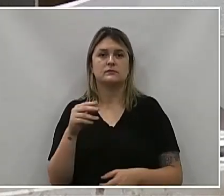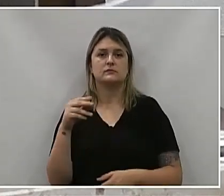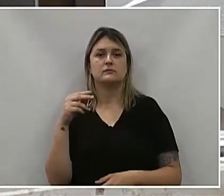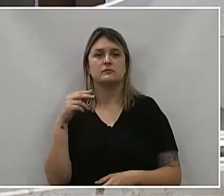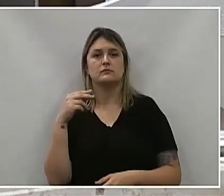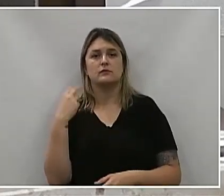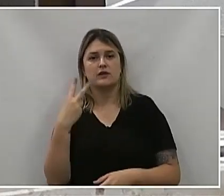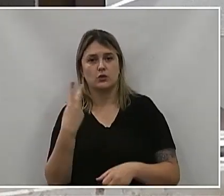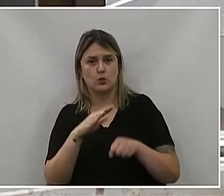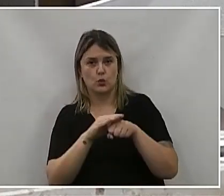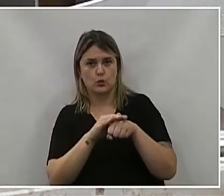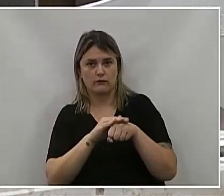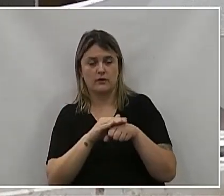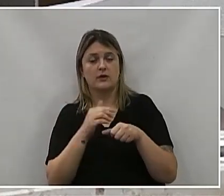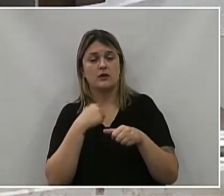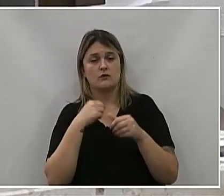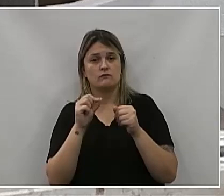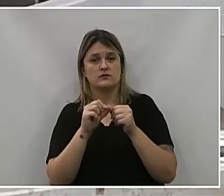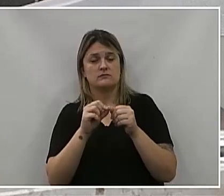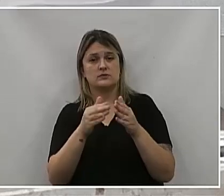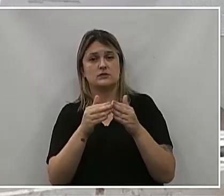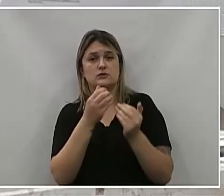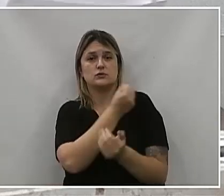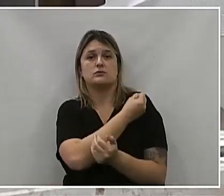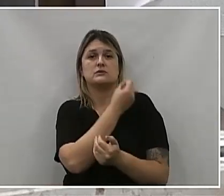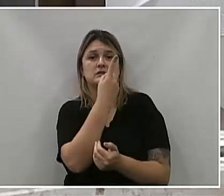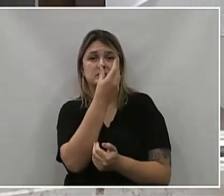Cordovan, né, fiz a indicação de número